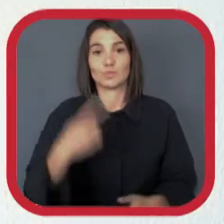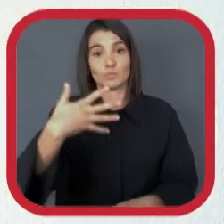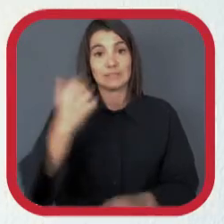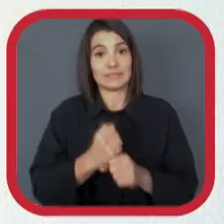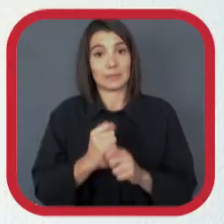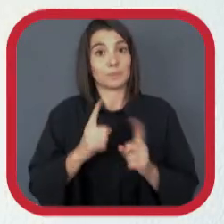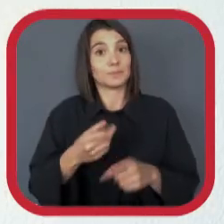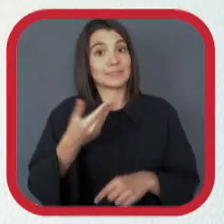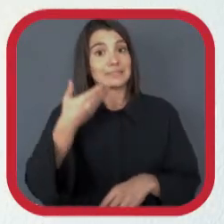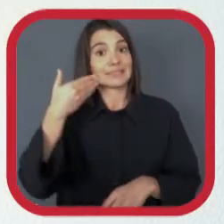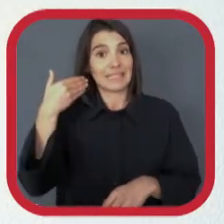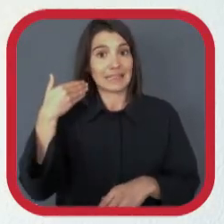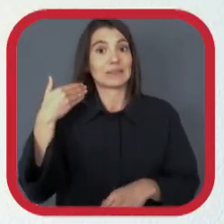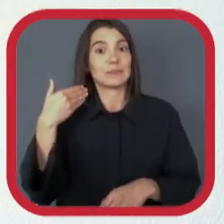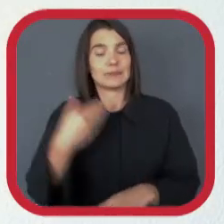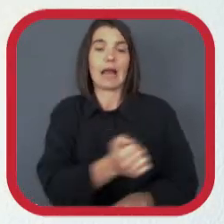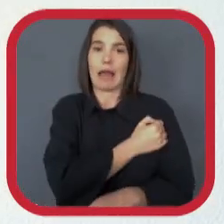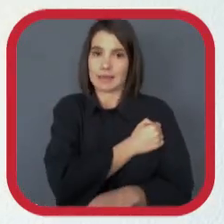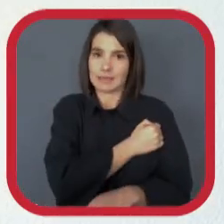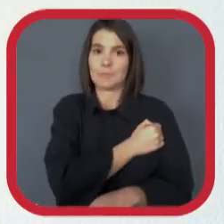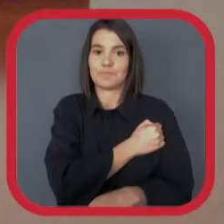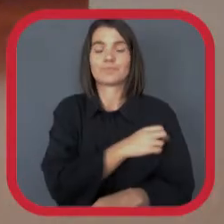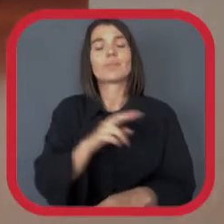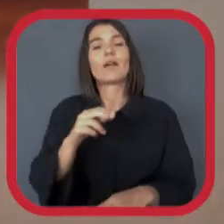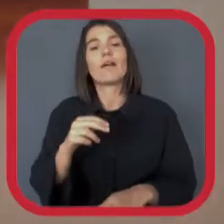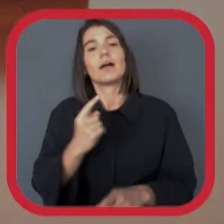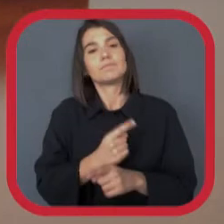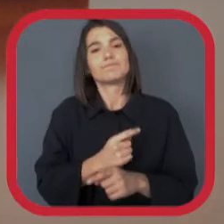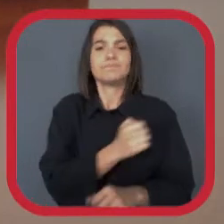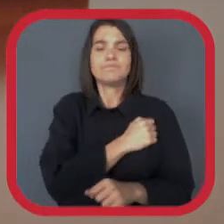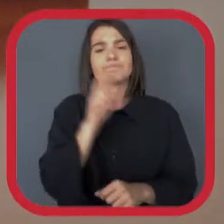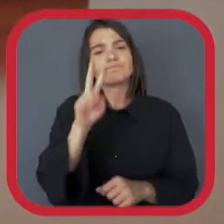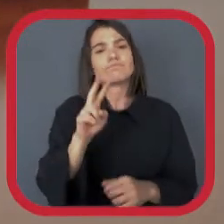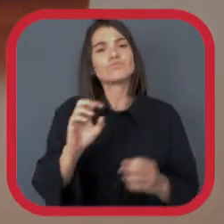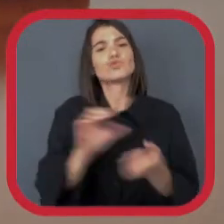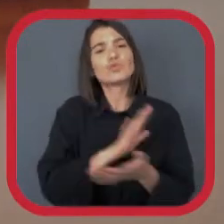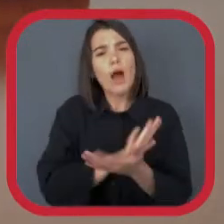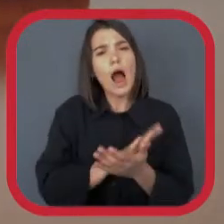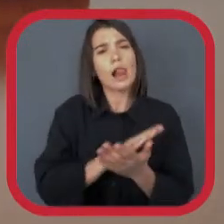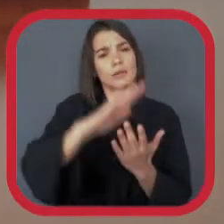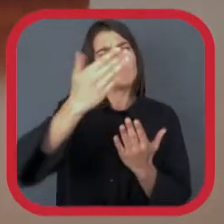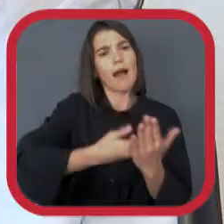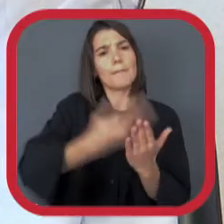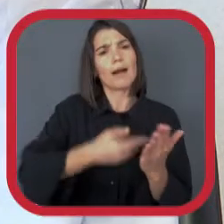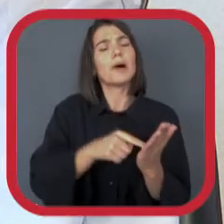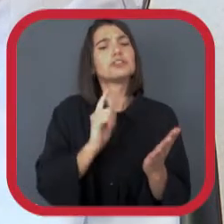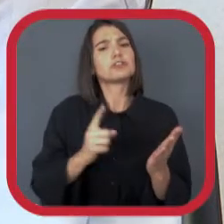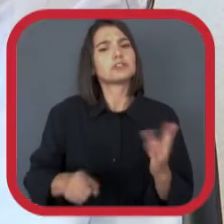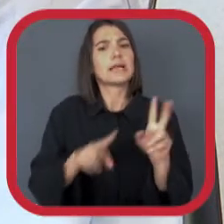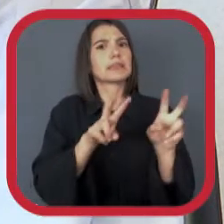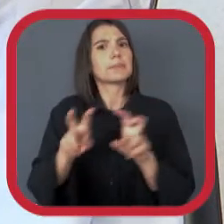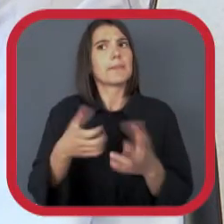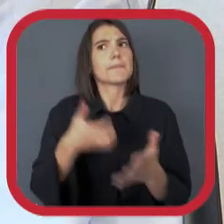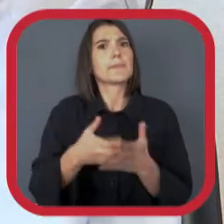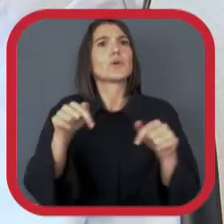Um dia de trabalho começa muito cedo, ainda em casa, a ver as capas dos jornais e, portanto, a tentar perceber quais são os temas